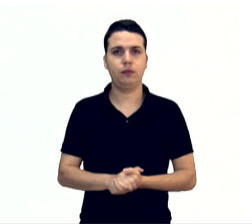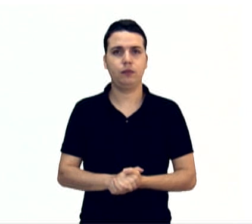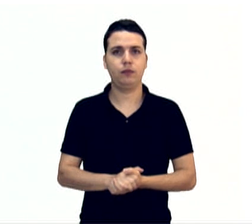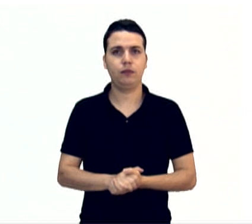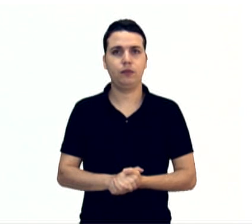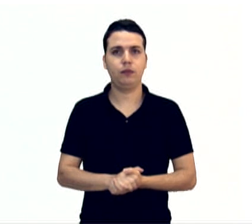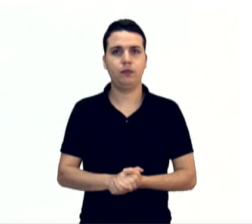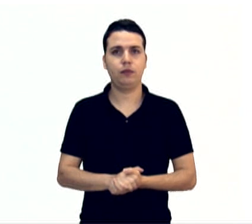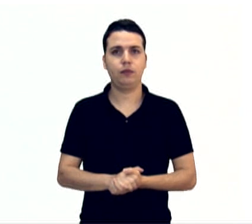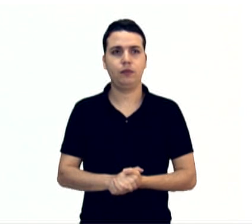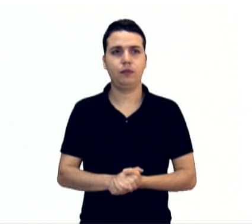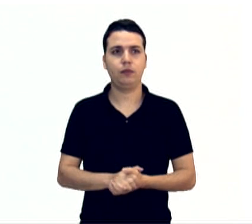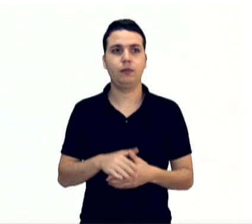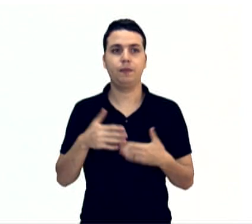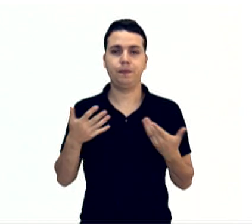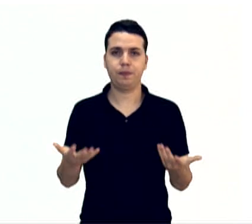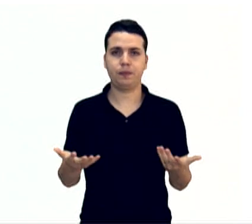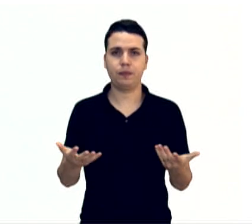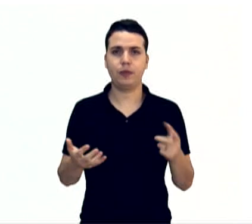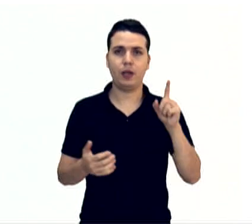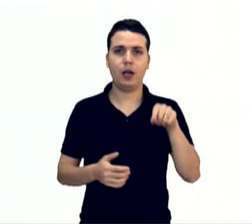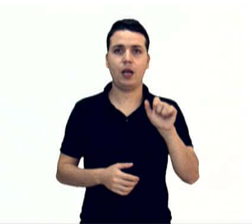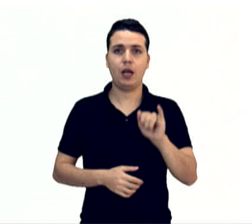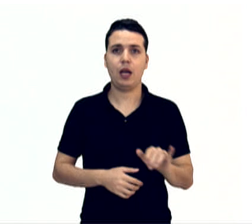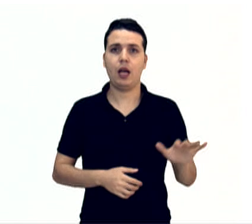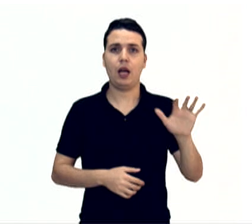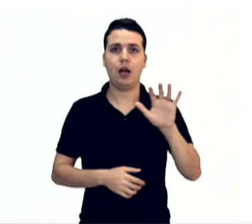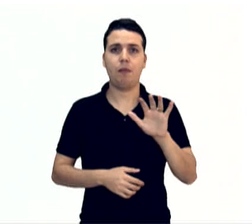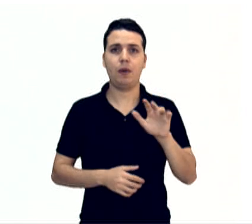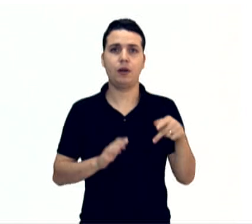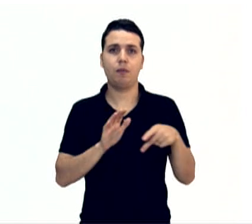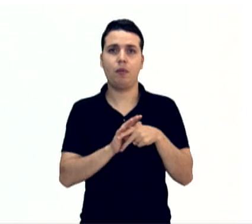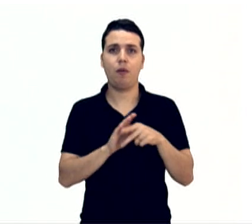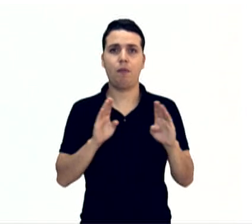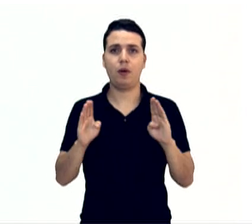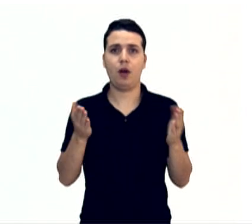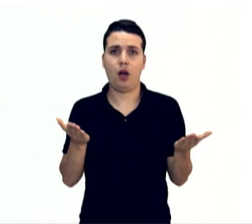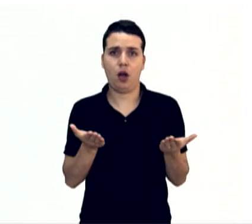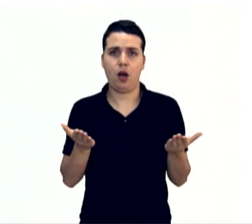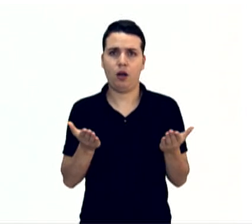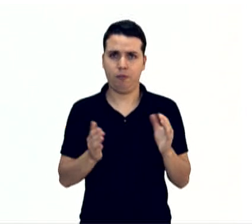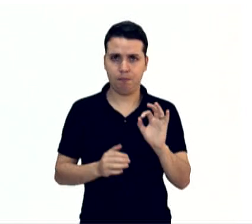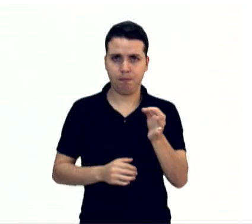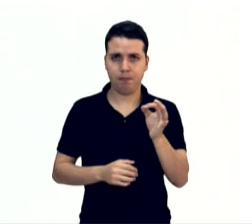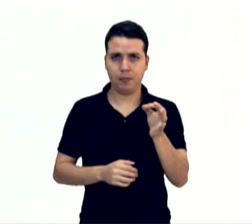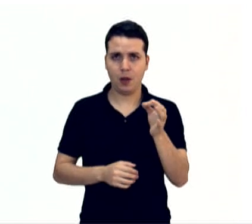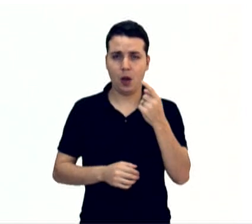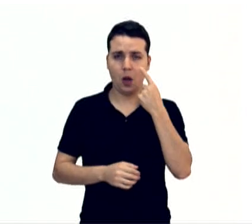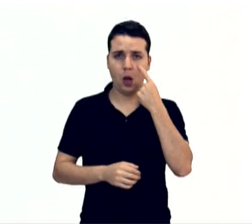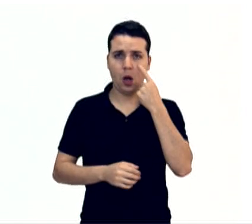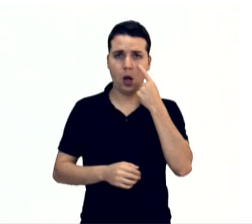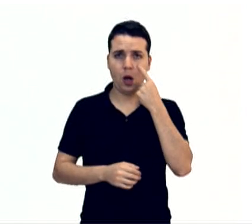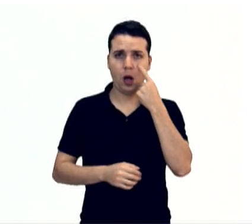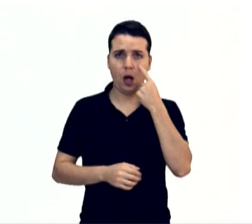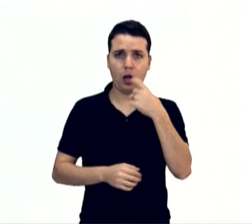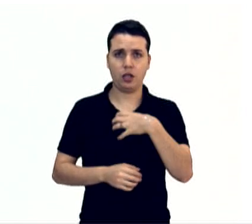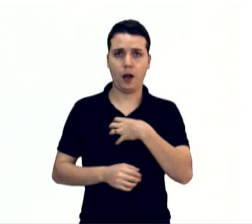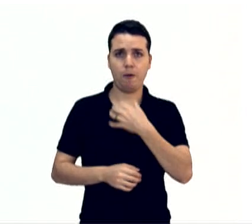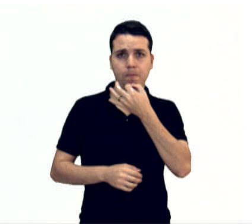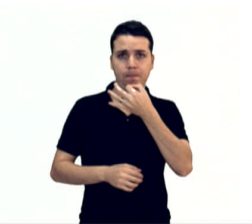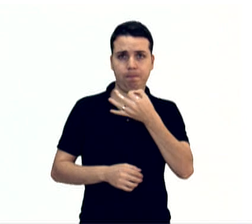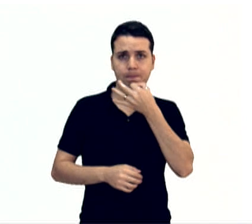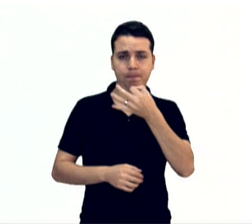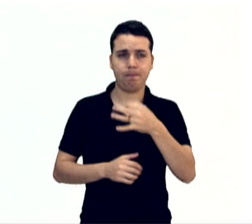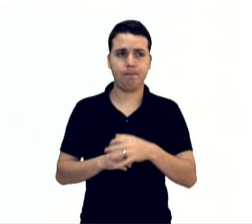Beleza? Então assim, gente, é uma imagem muito atual, é ou não é? Vamos analisar criticamente.